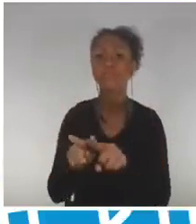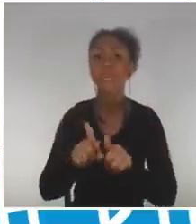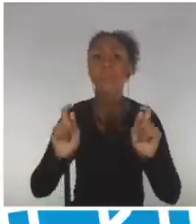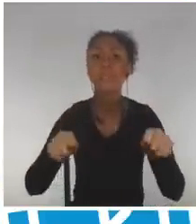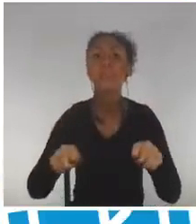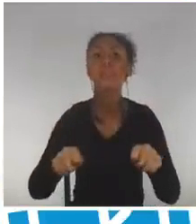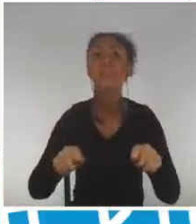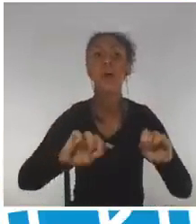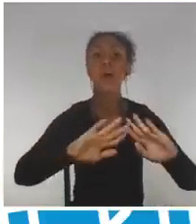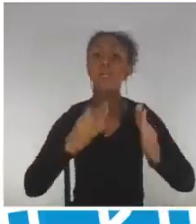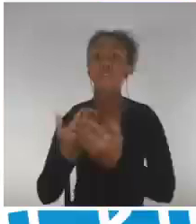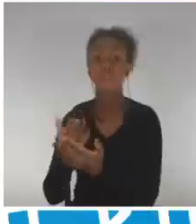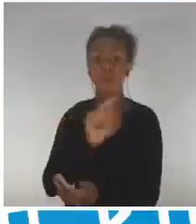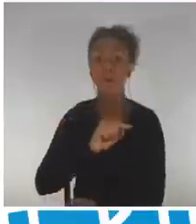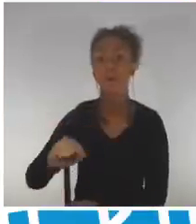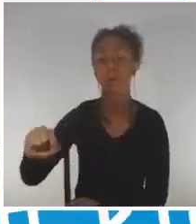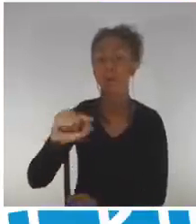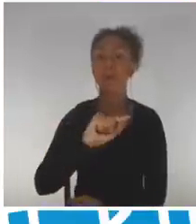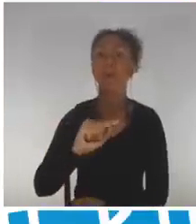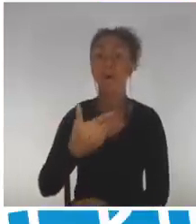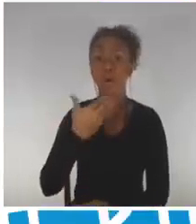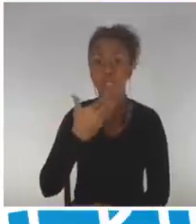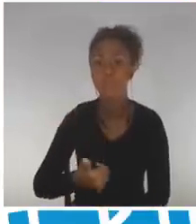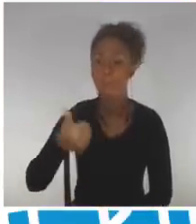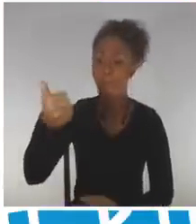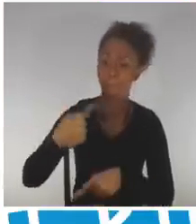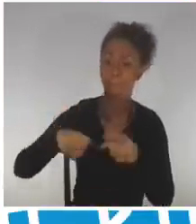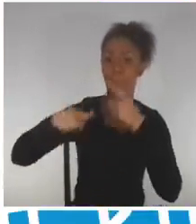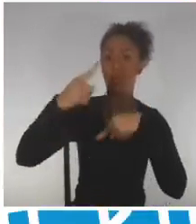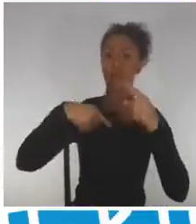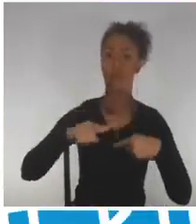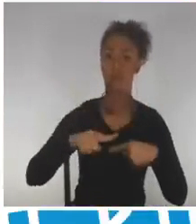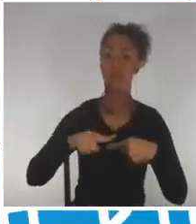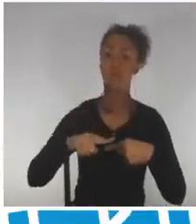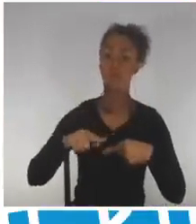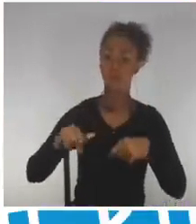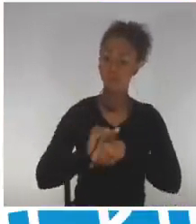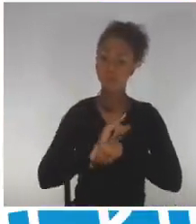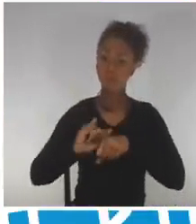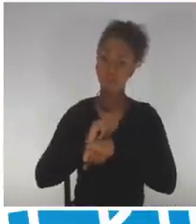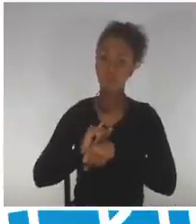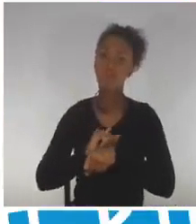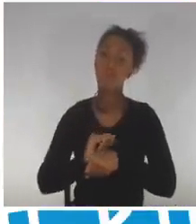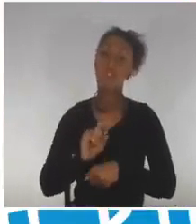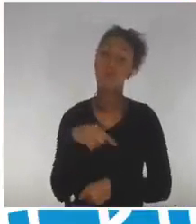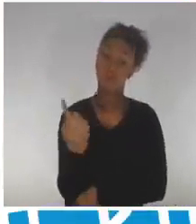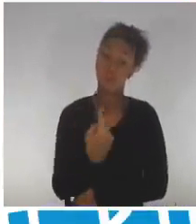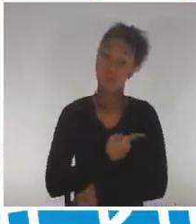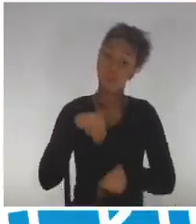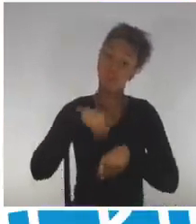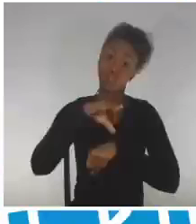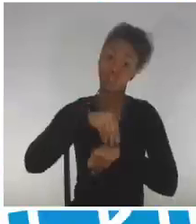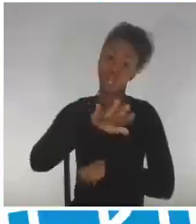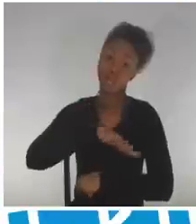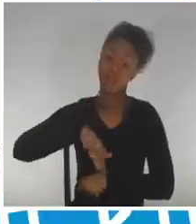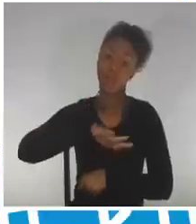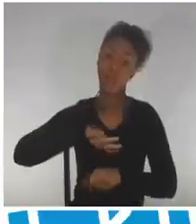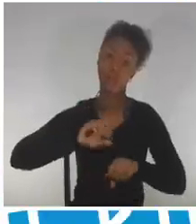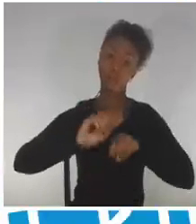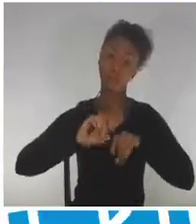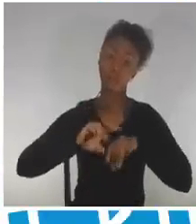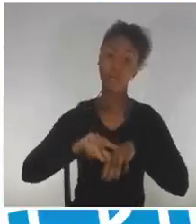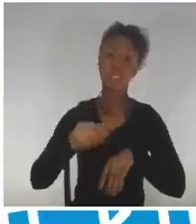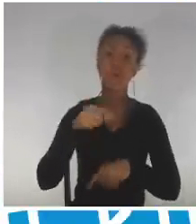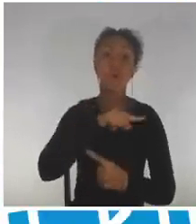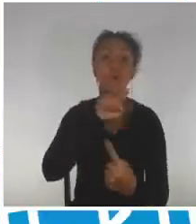de ensino. Então, eram essas as nossas contribuições, né, enquanto dirigentes municipais da educação, na perspectiva de